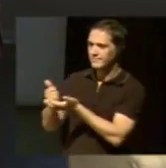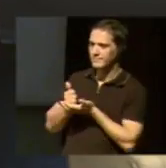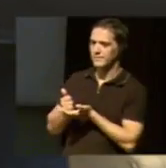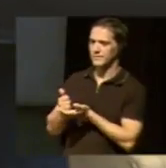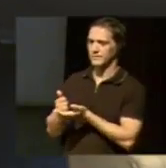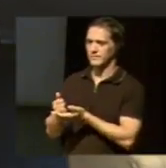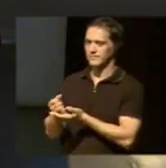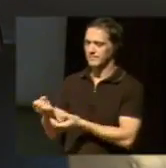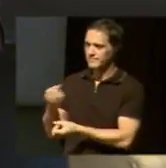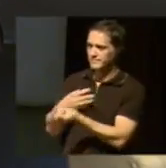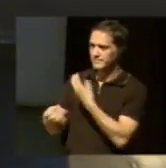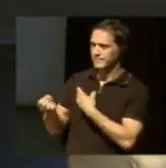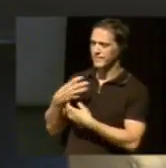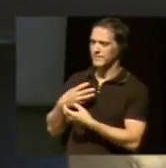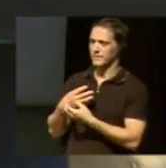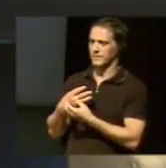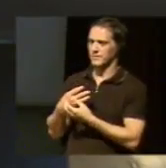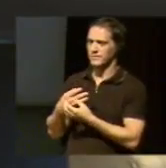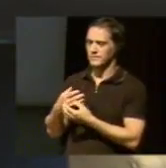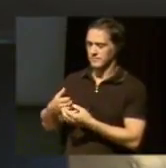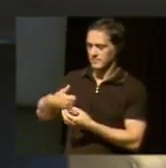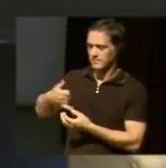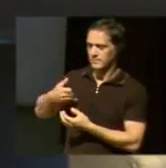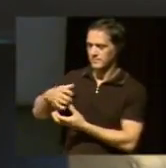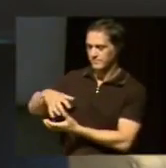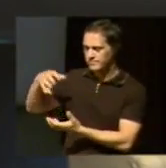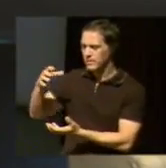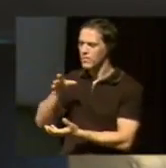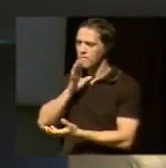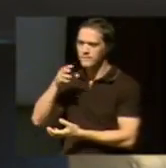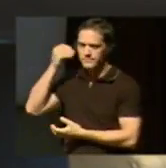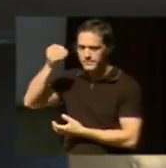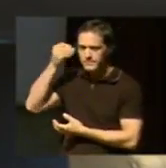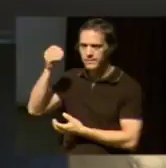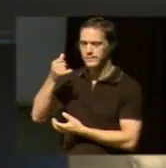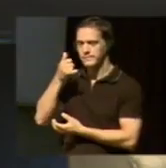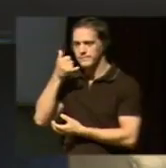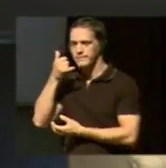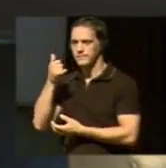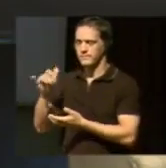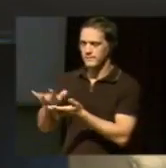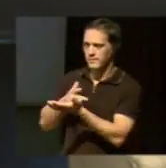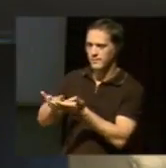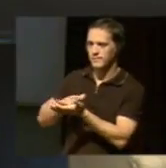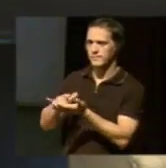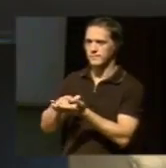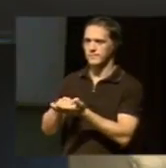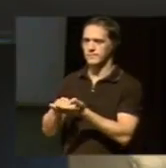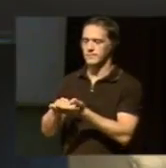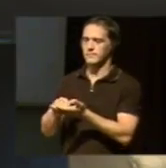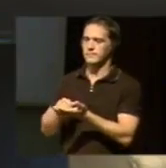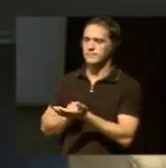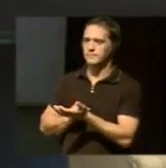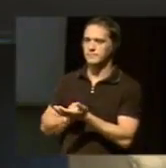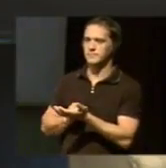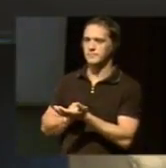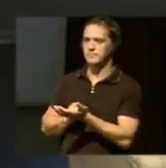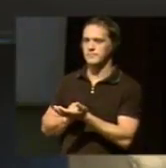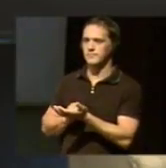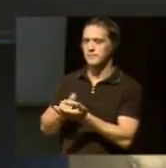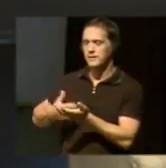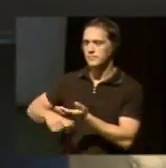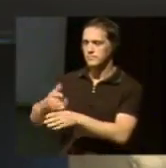acompanham tecnologicamente, ou seja, pessoas de idade que já conhecem celulares, e tablet e laptop, e eu faço